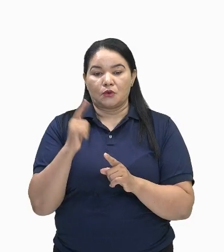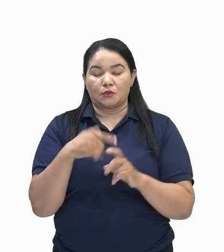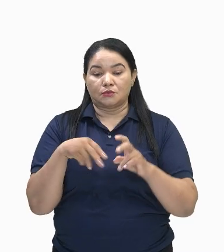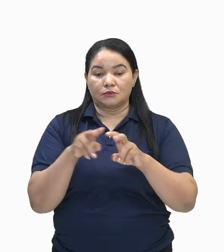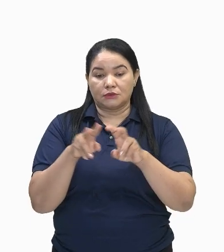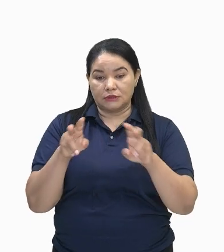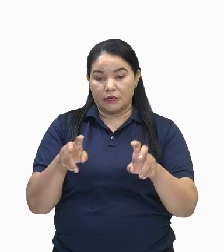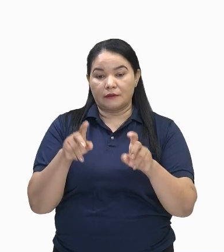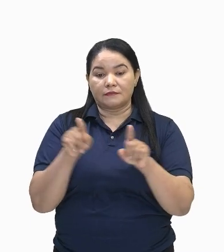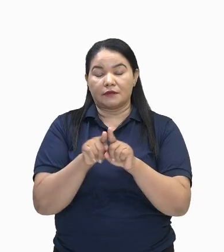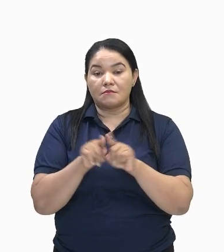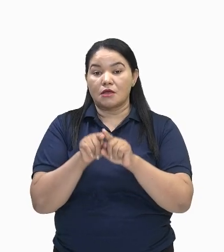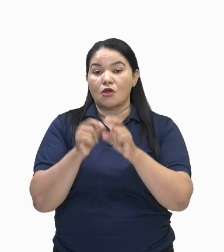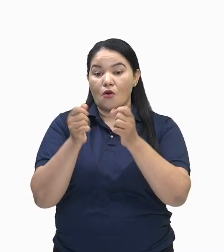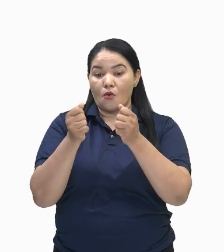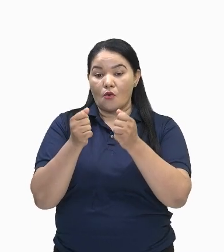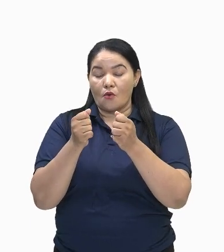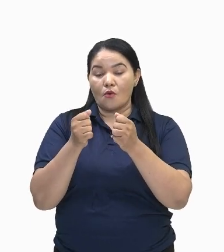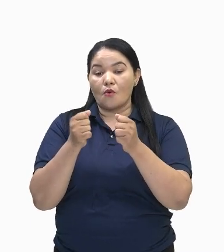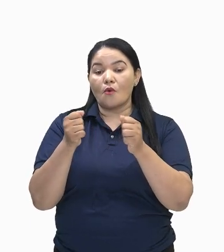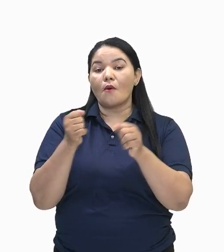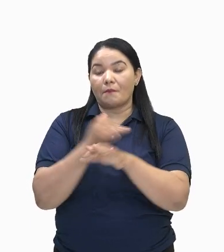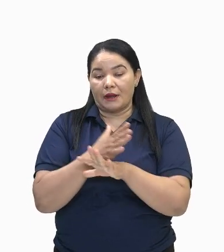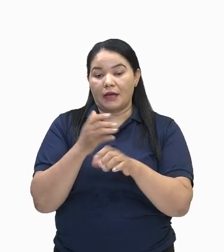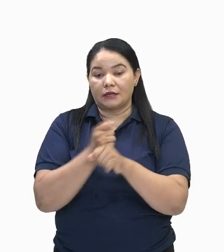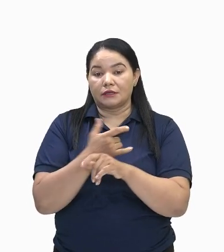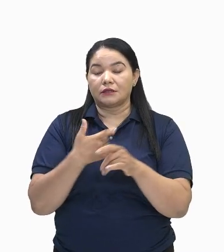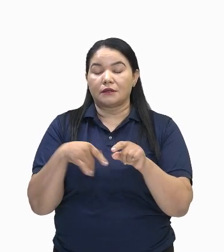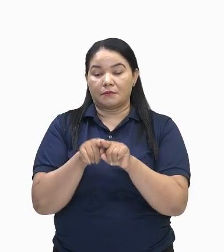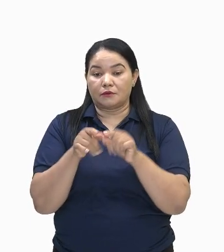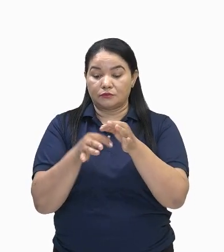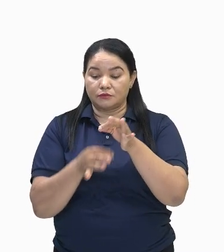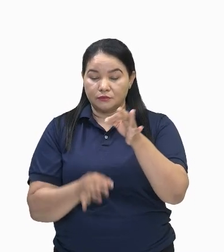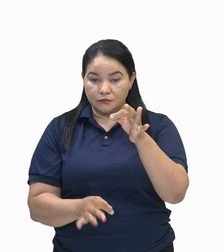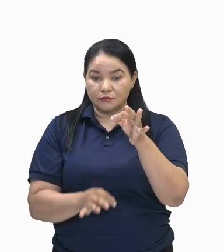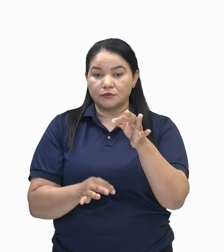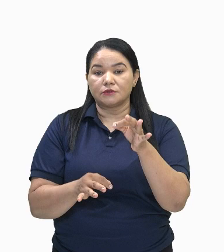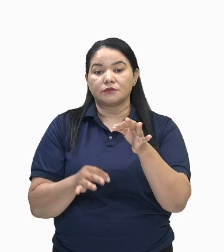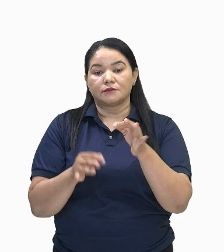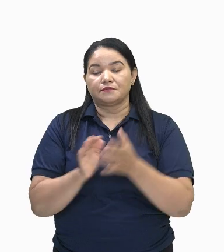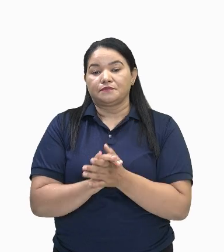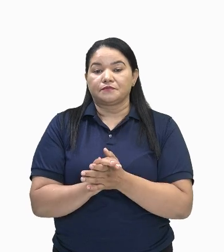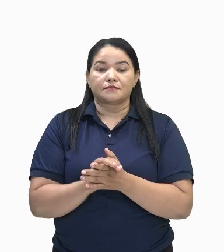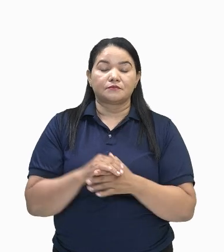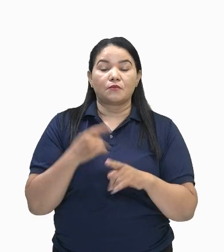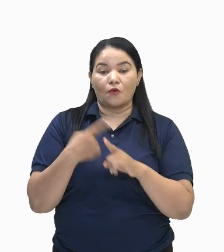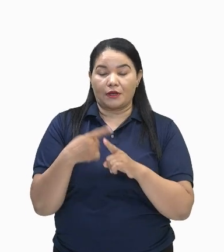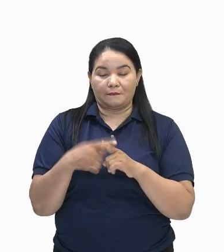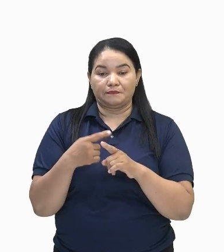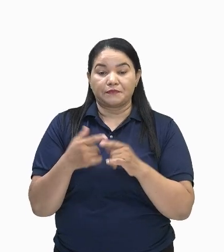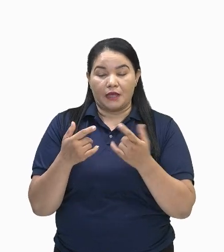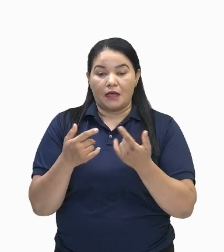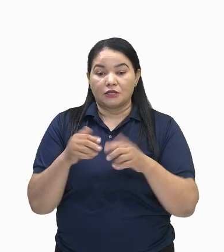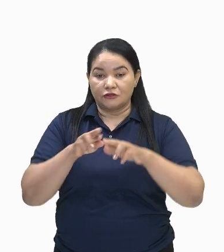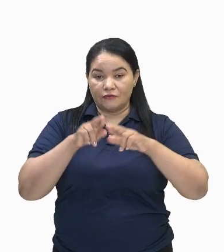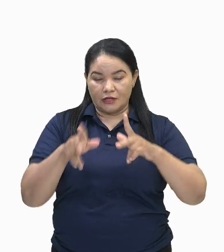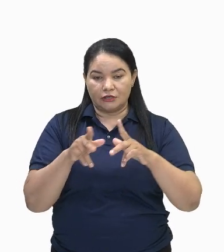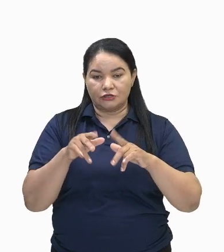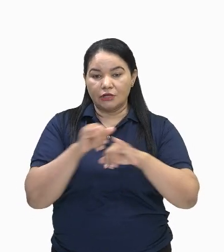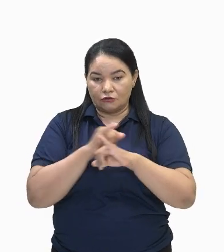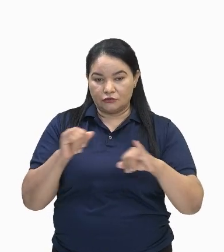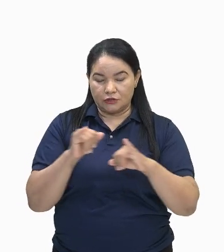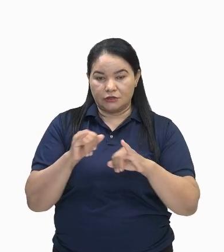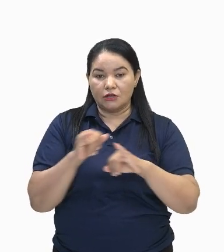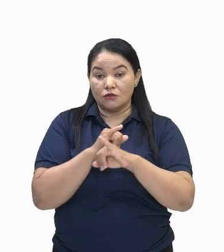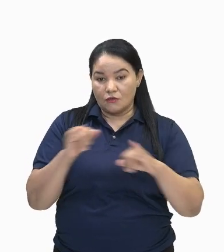temática mais completa e extensa que uma notícia. A notícia, ela é mais resumida,